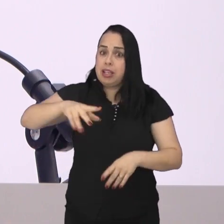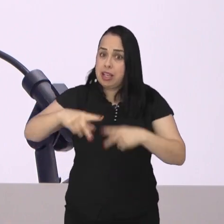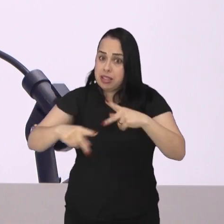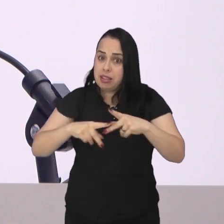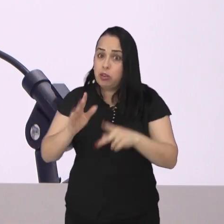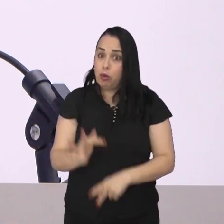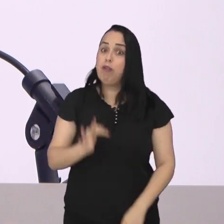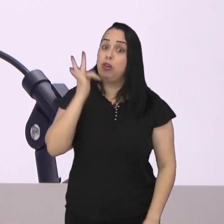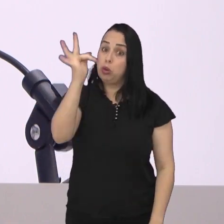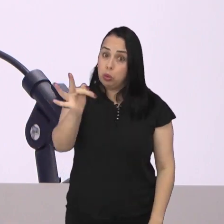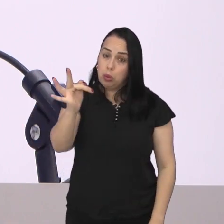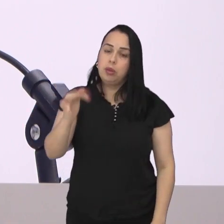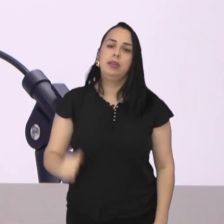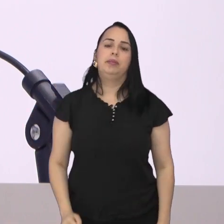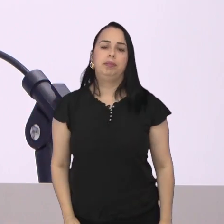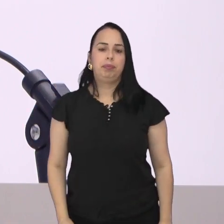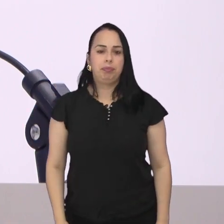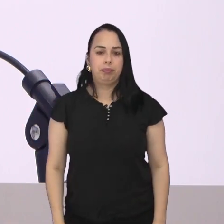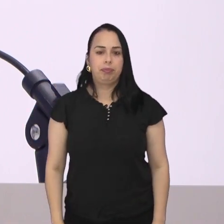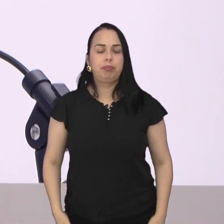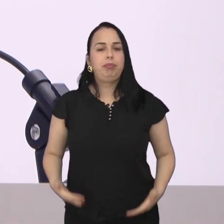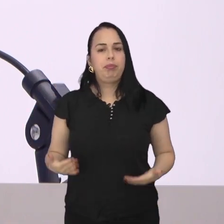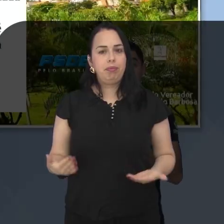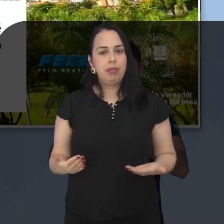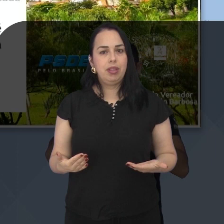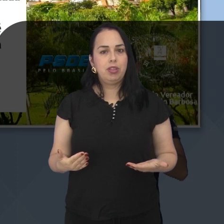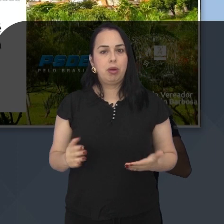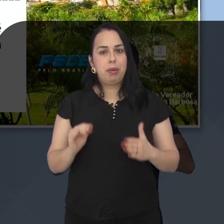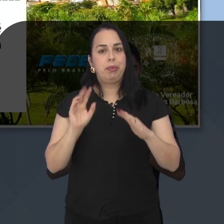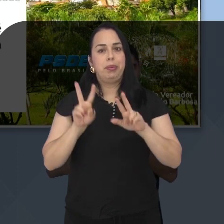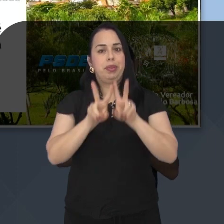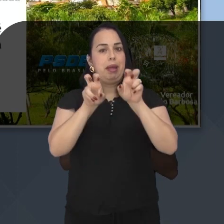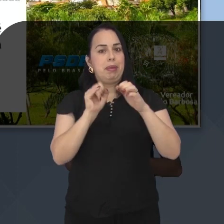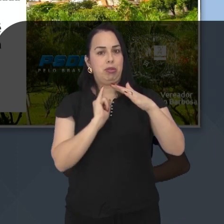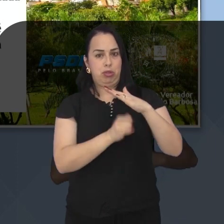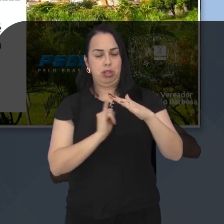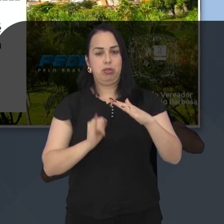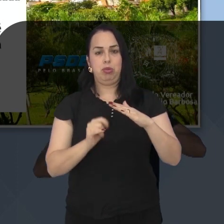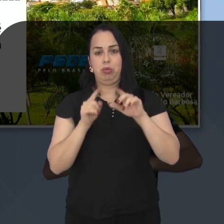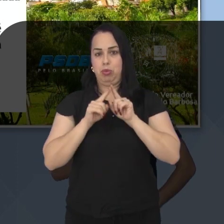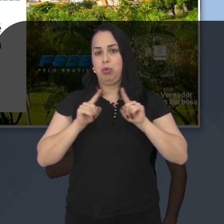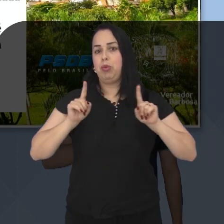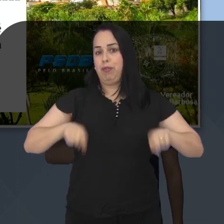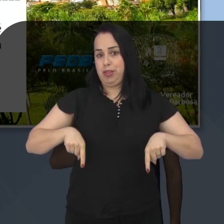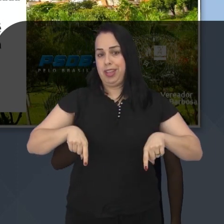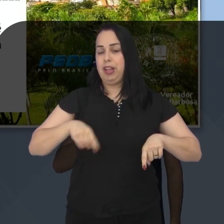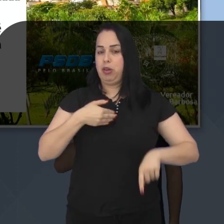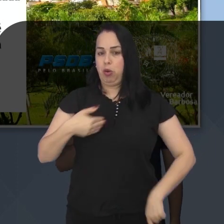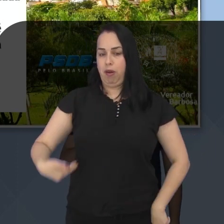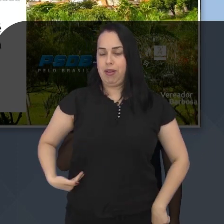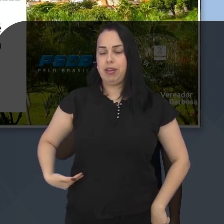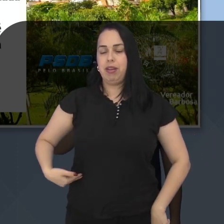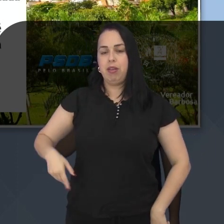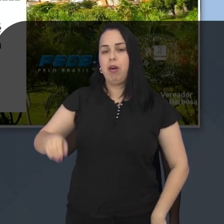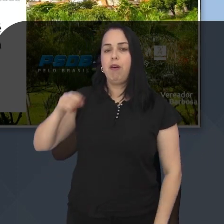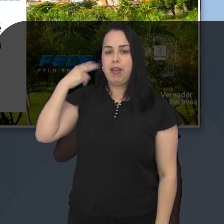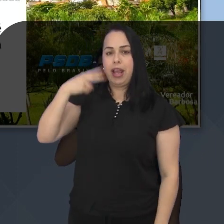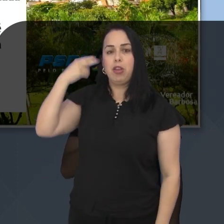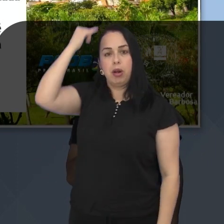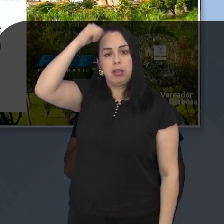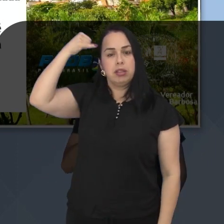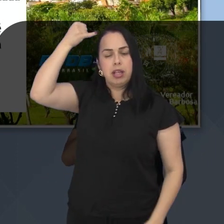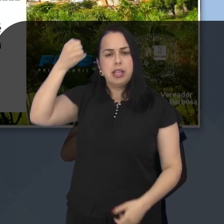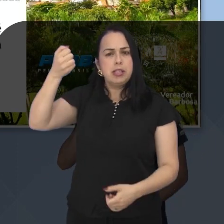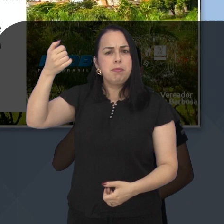do município nas futuras administrações. A questão do Instituto dos Servidores também foi apontada pelo vereador Dr.